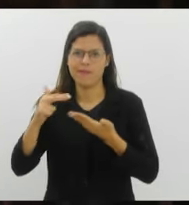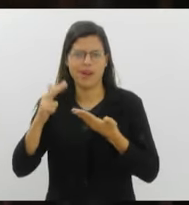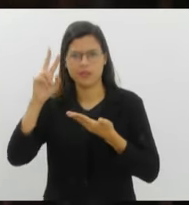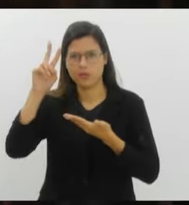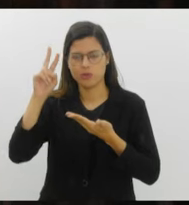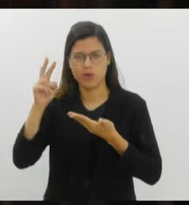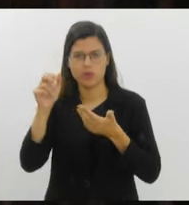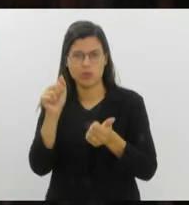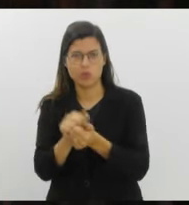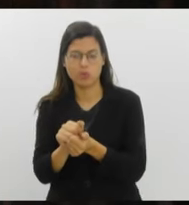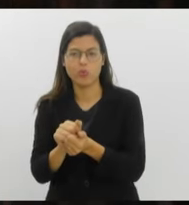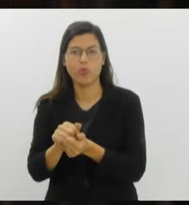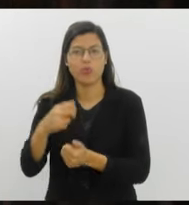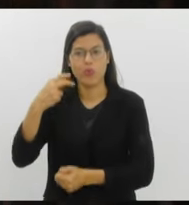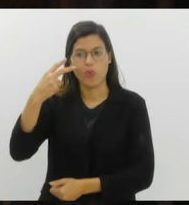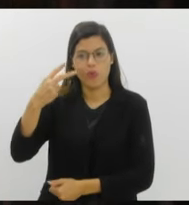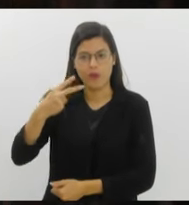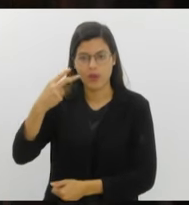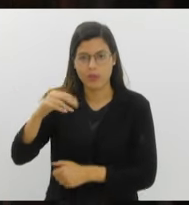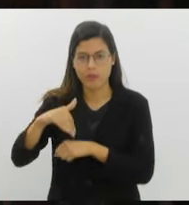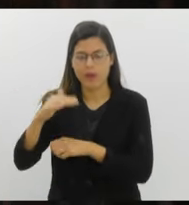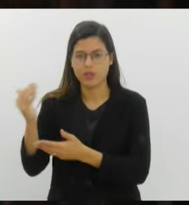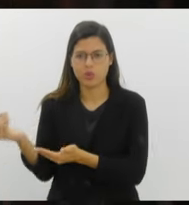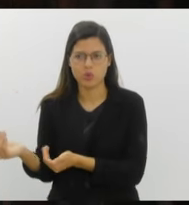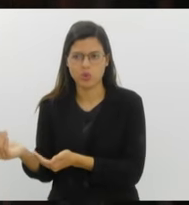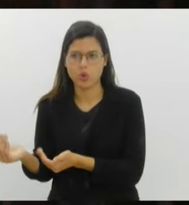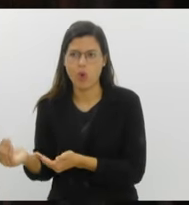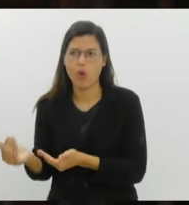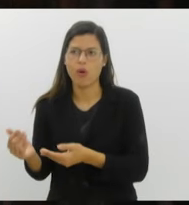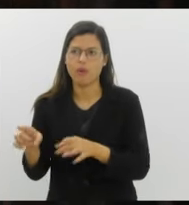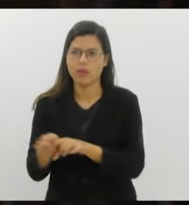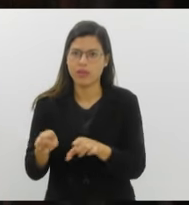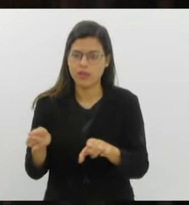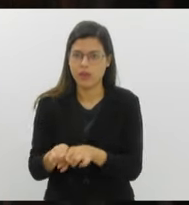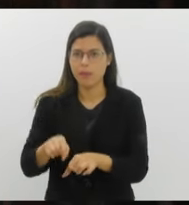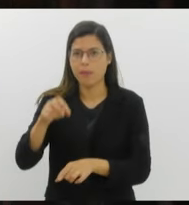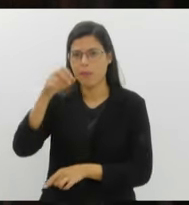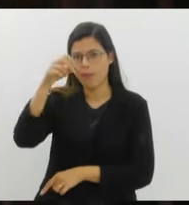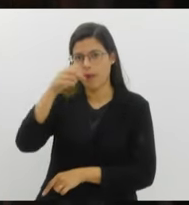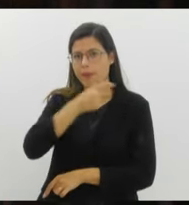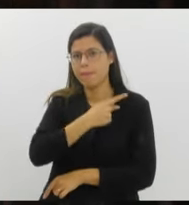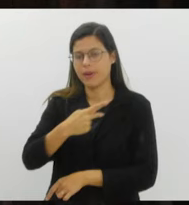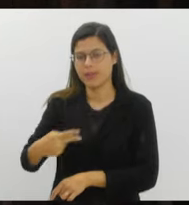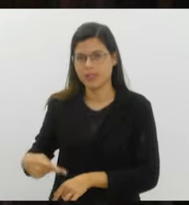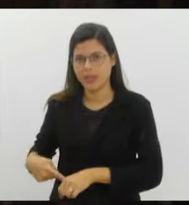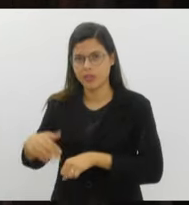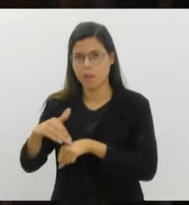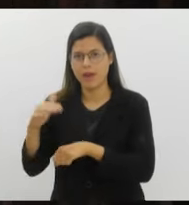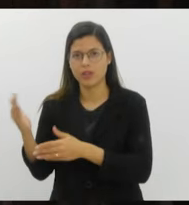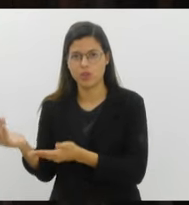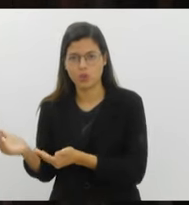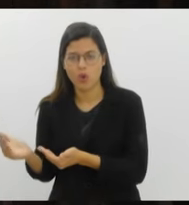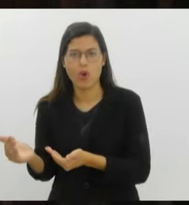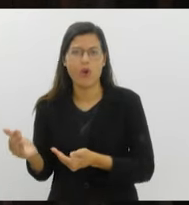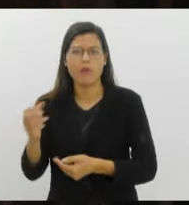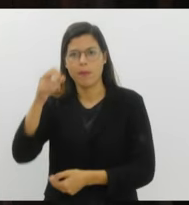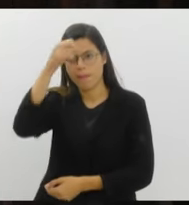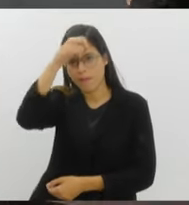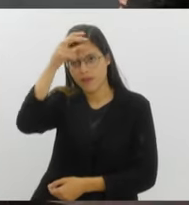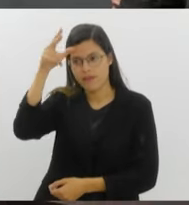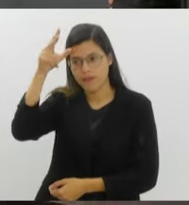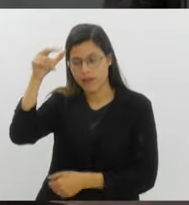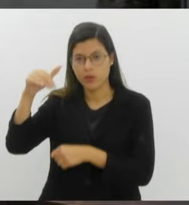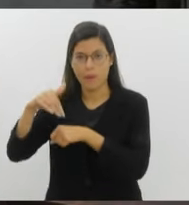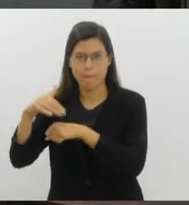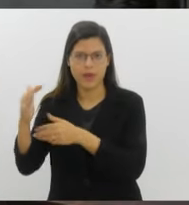cidade, lutando contra as máquinas. Fui o presidente mais jovem, fui eleito prefeito mais jovem, fui